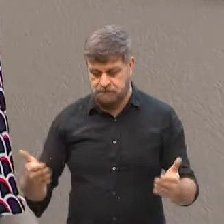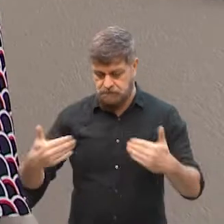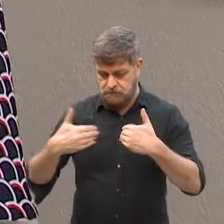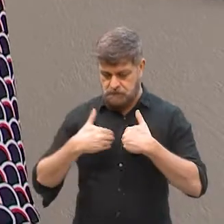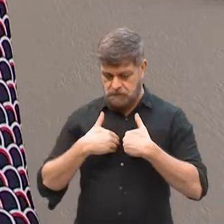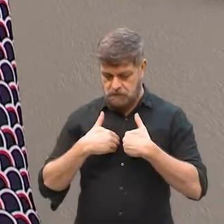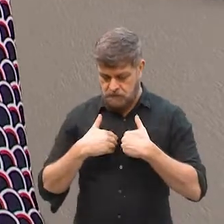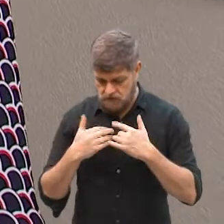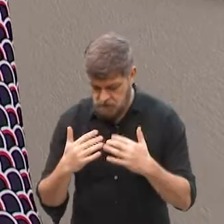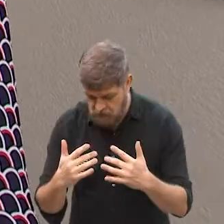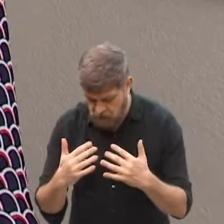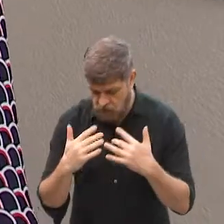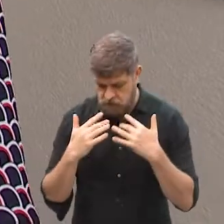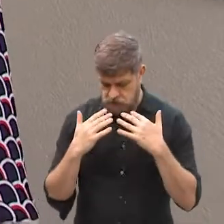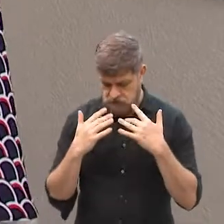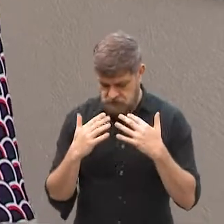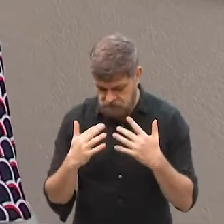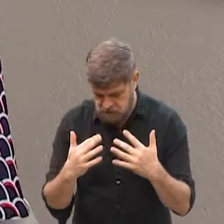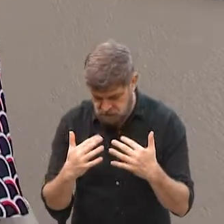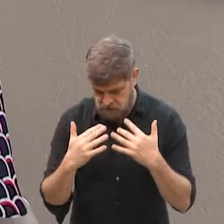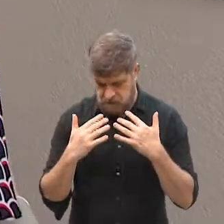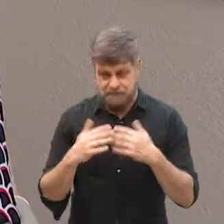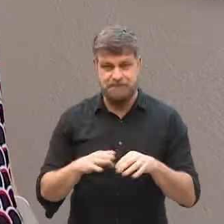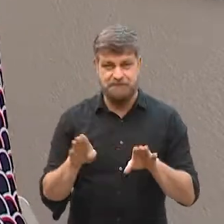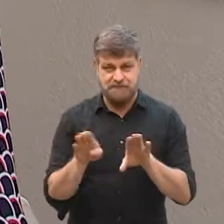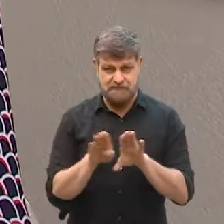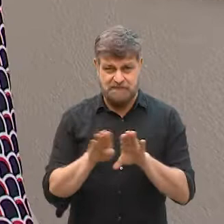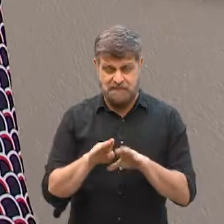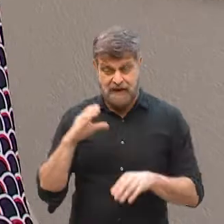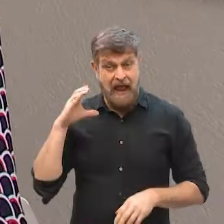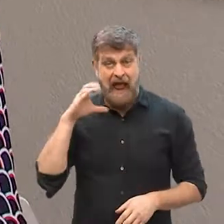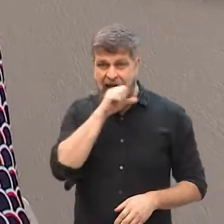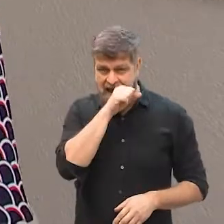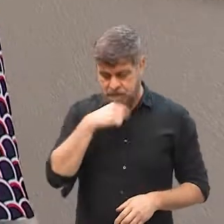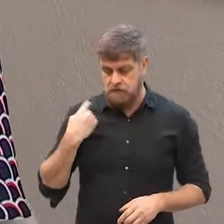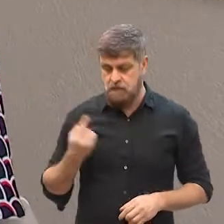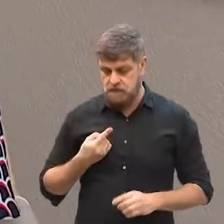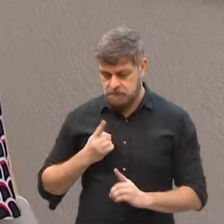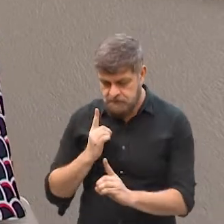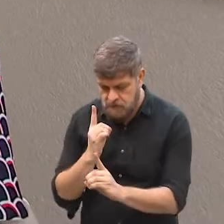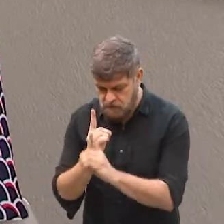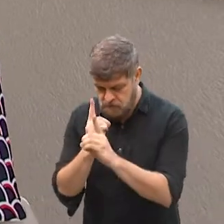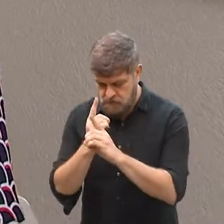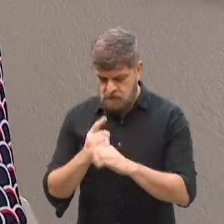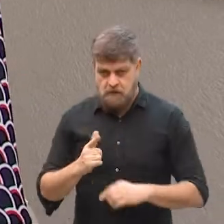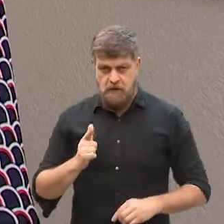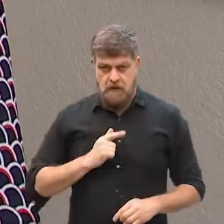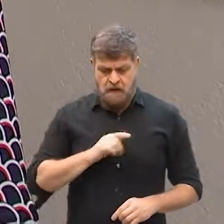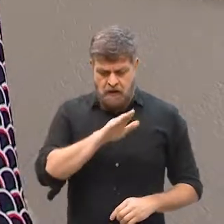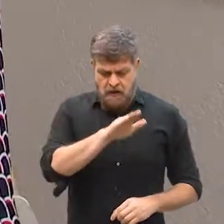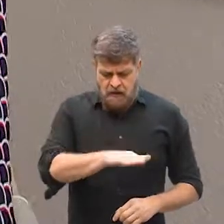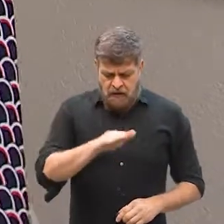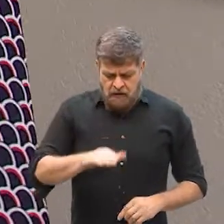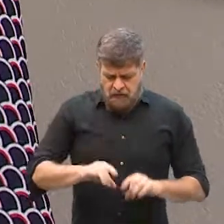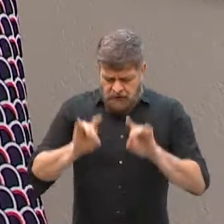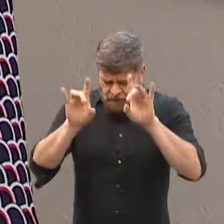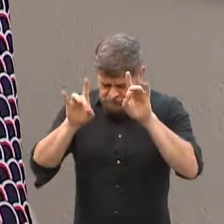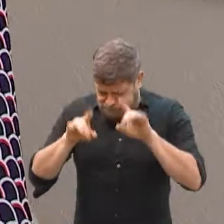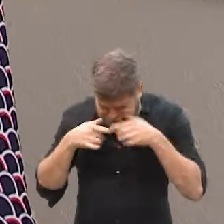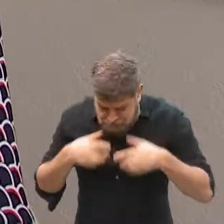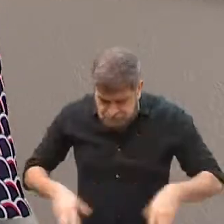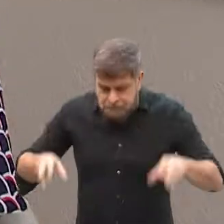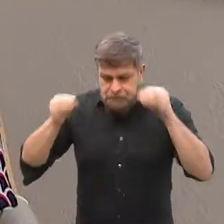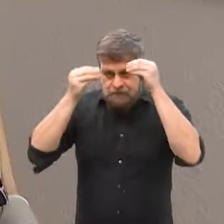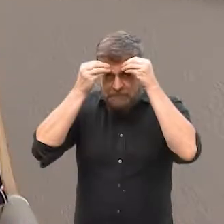autismo estão aparecendo mais cedo no consultório. Crianças, eu sou especialista em linguagem,